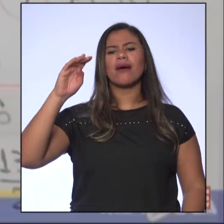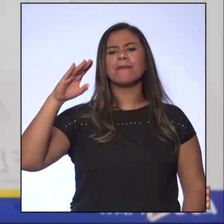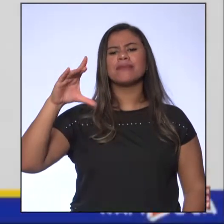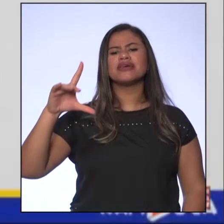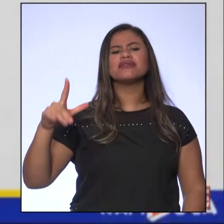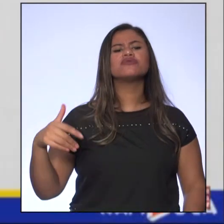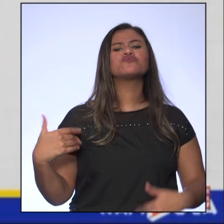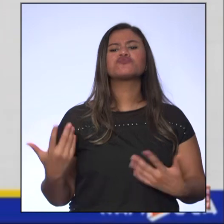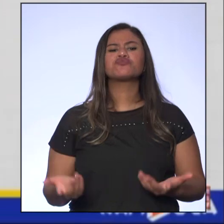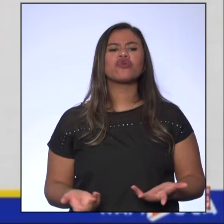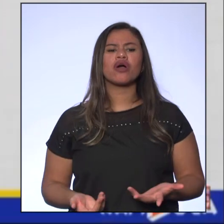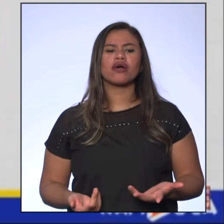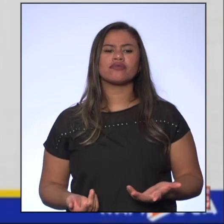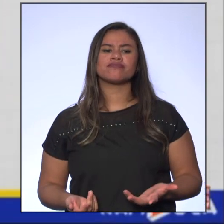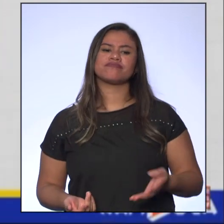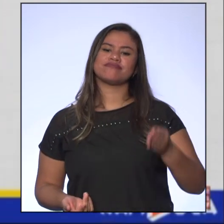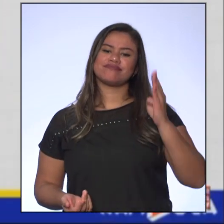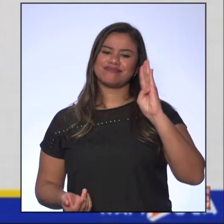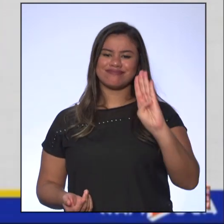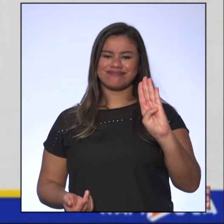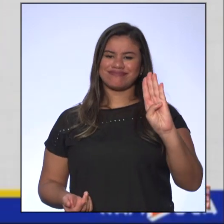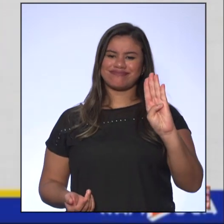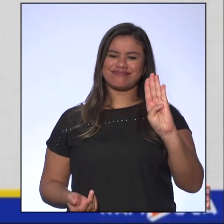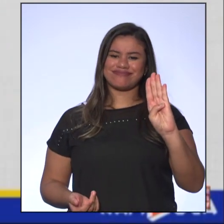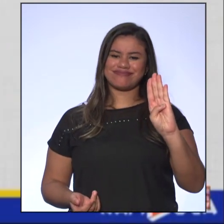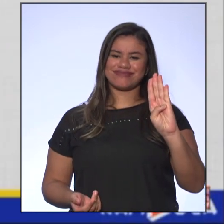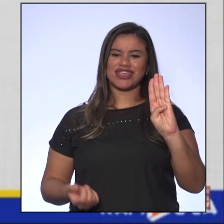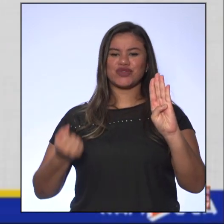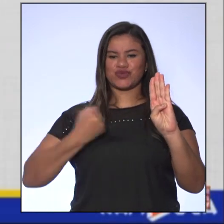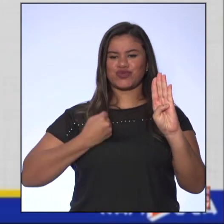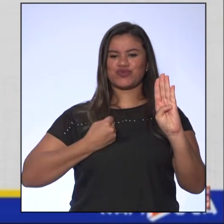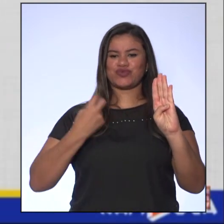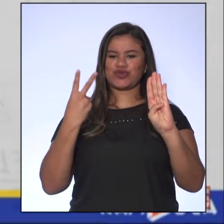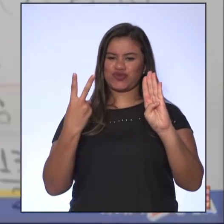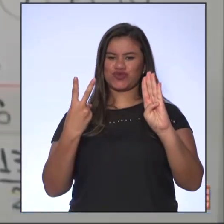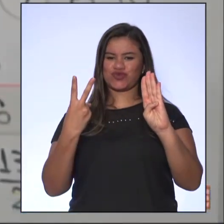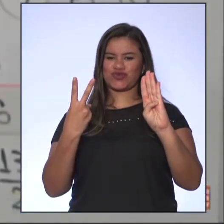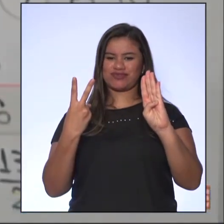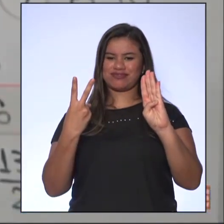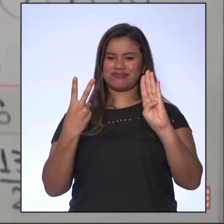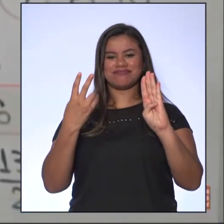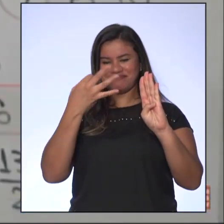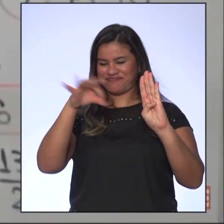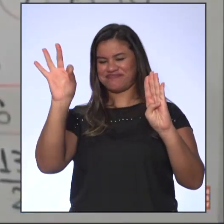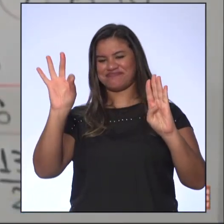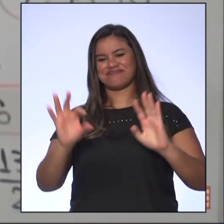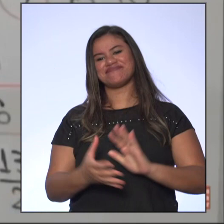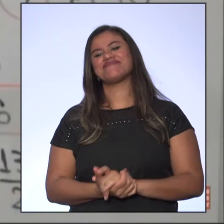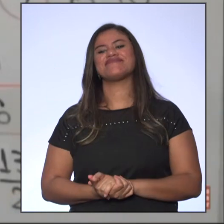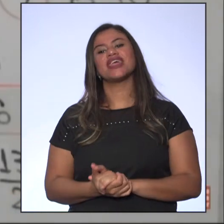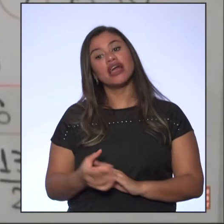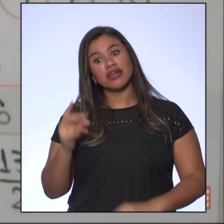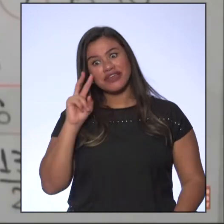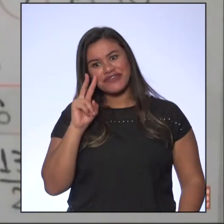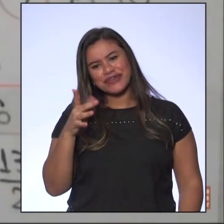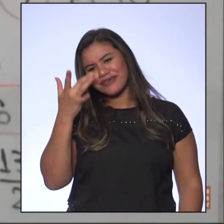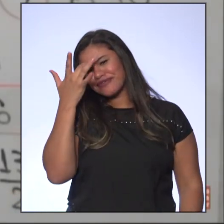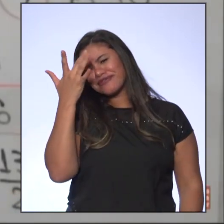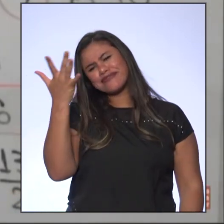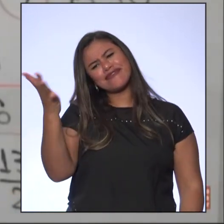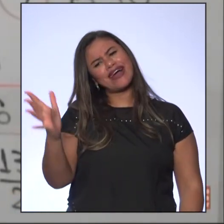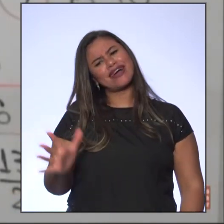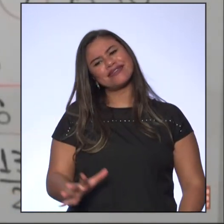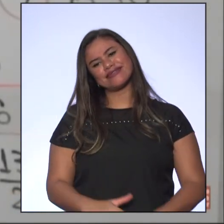aí. A B, número 2 aí, é a mediana. Viu aí como é fácil? Viu como é